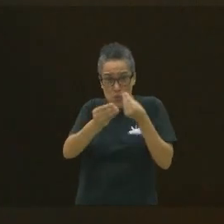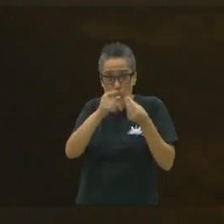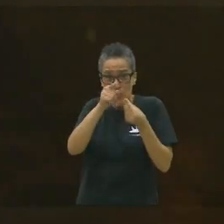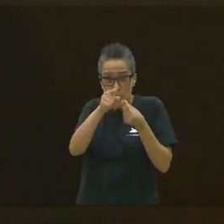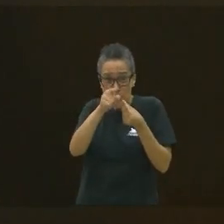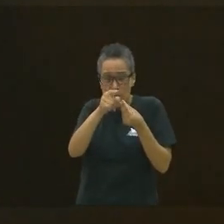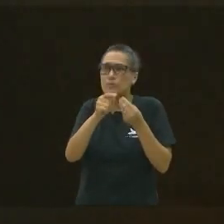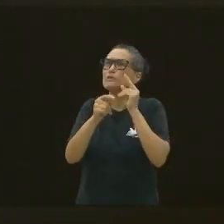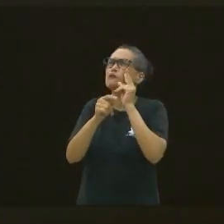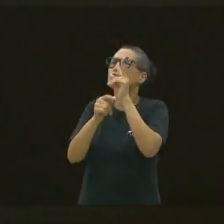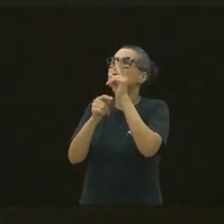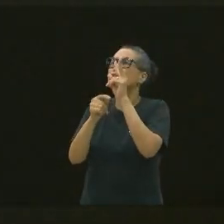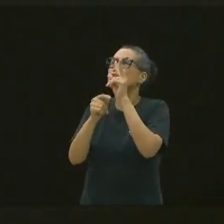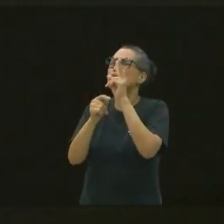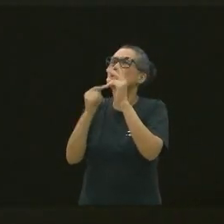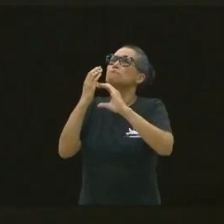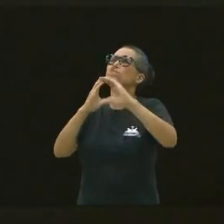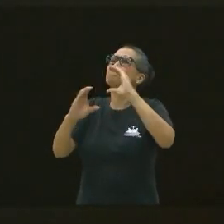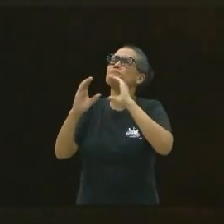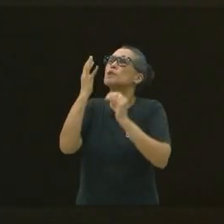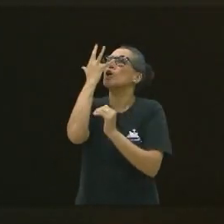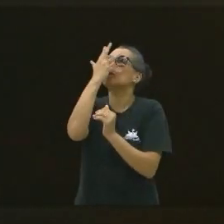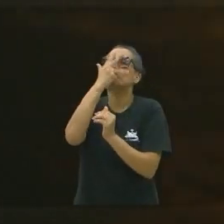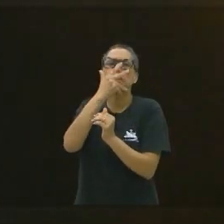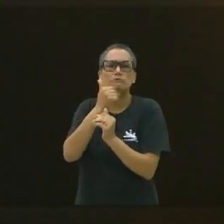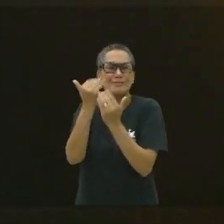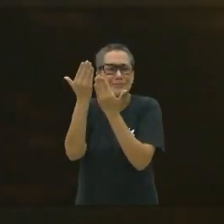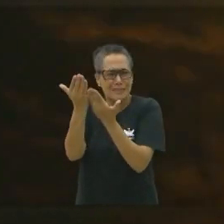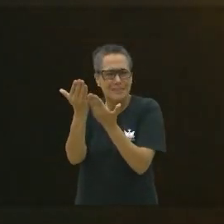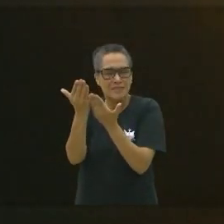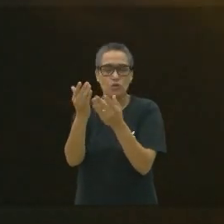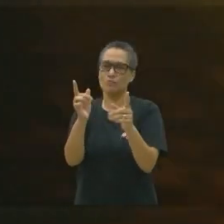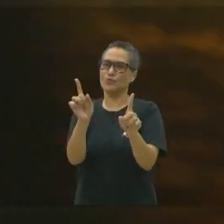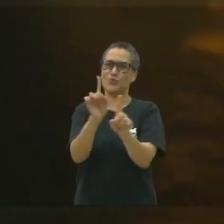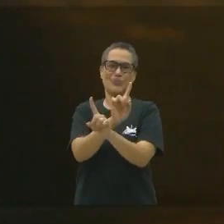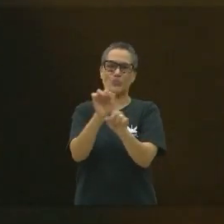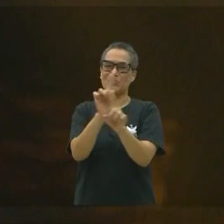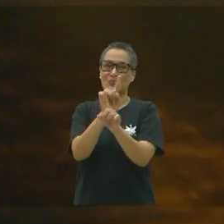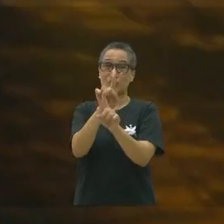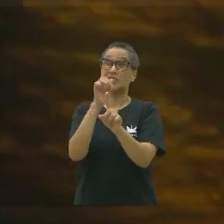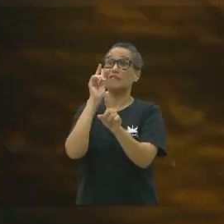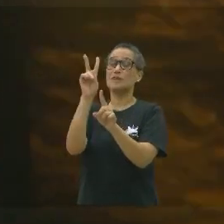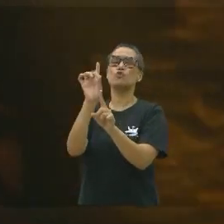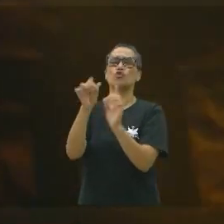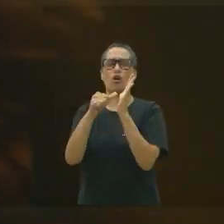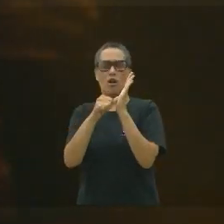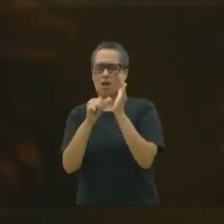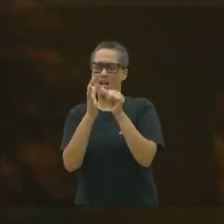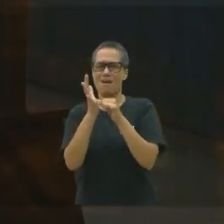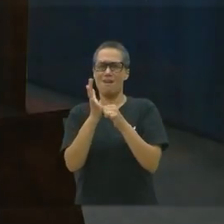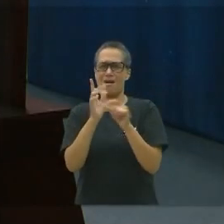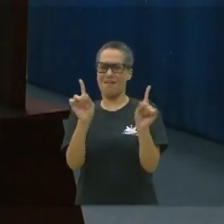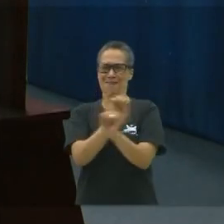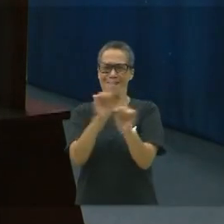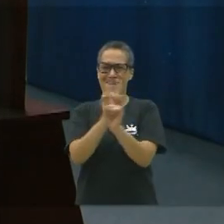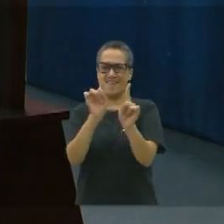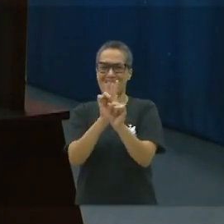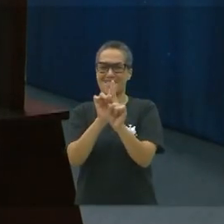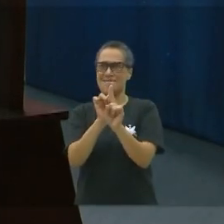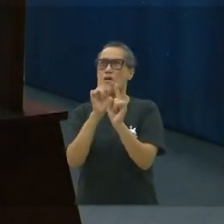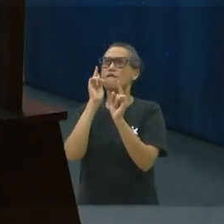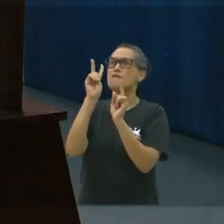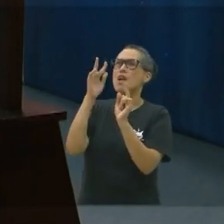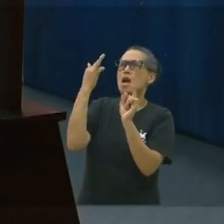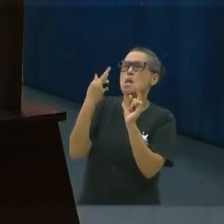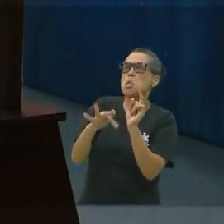só chagas. Você está vendo ressurreição. Você não está vendo só dor, você está